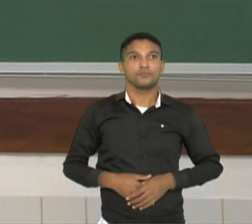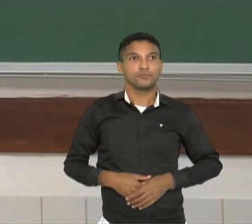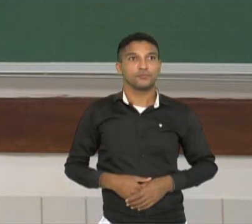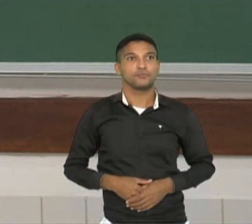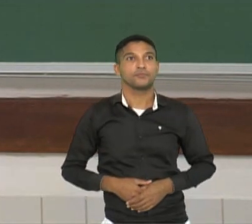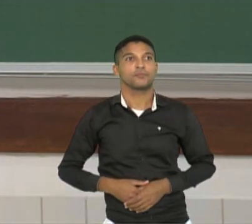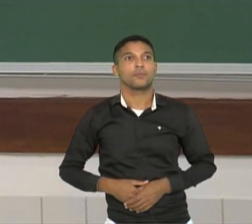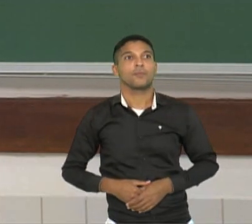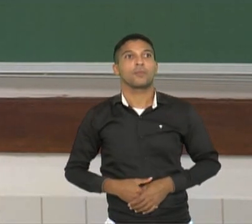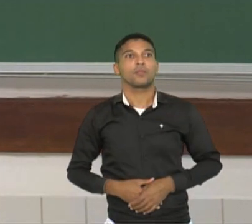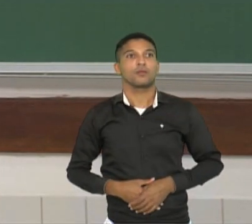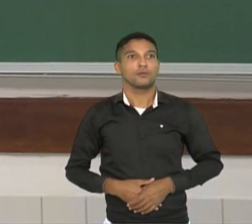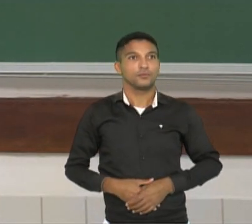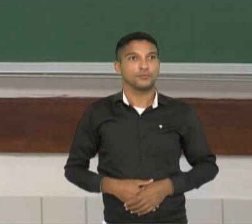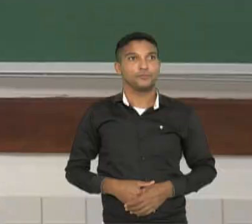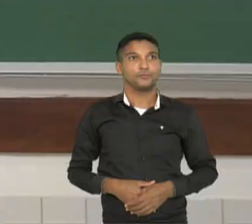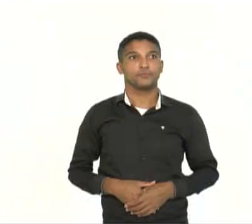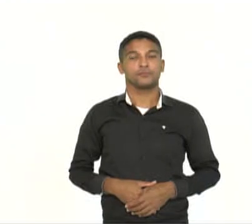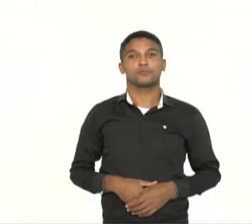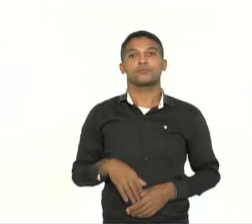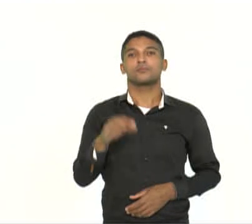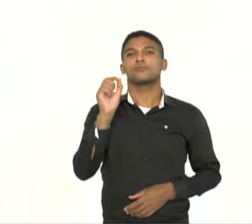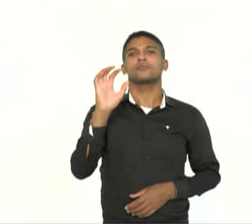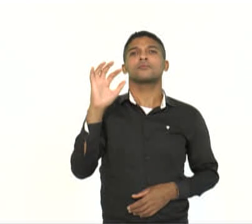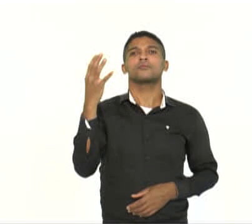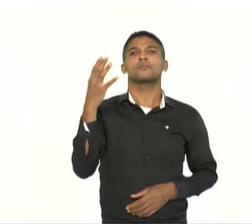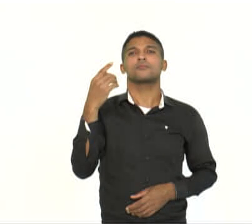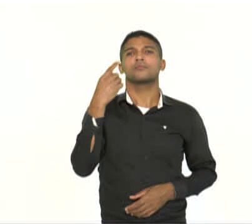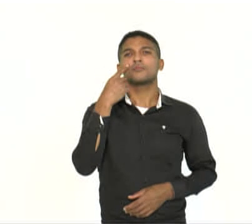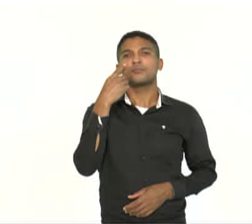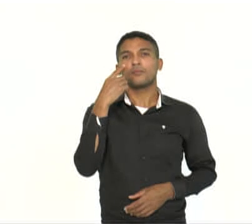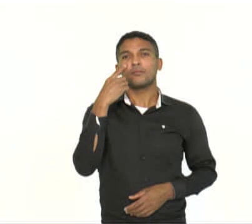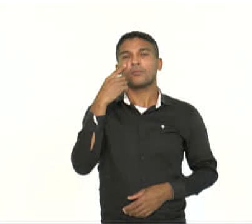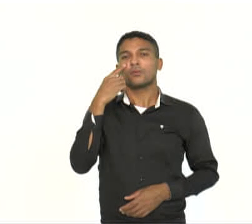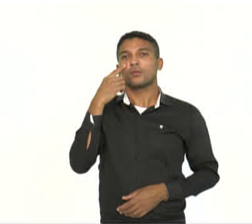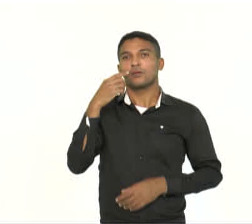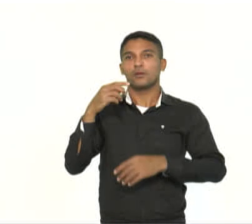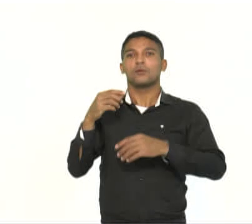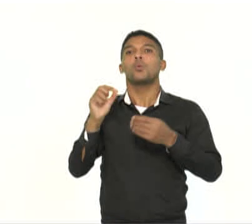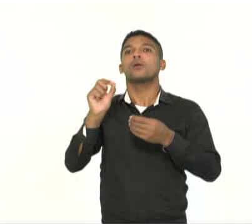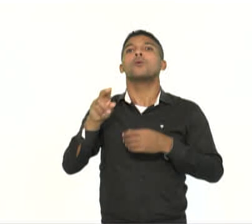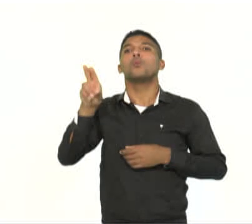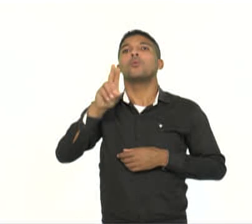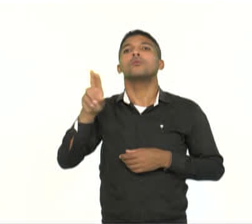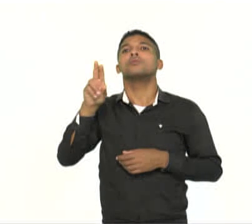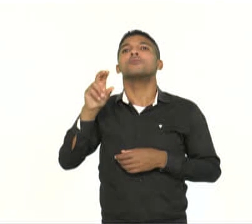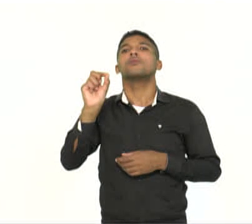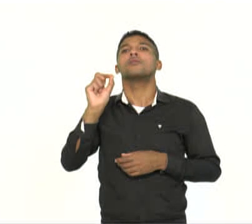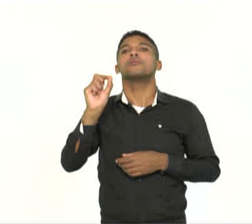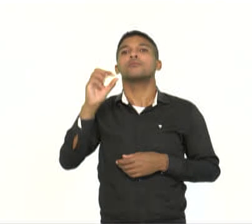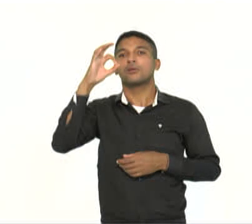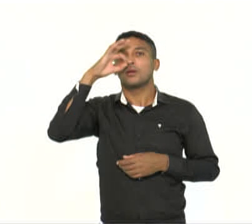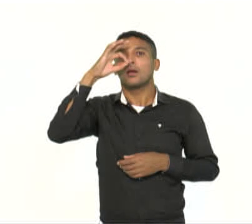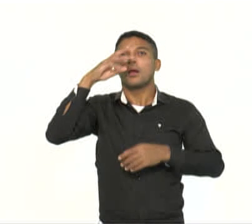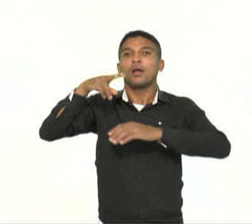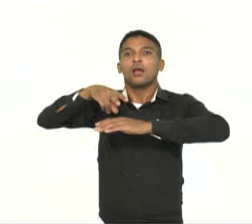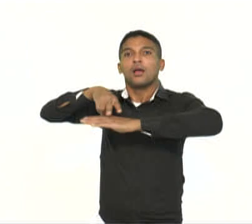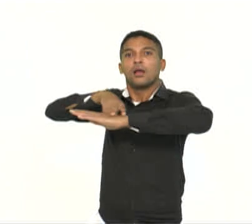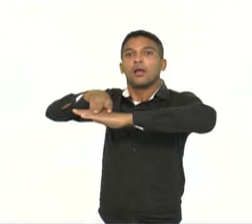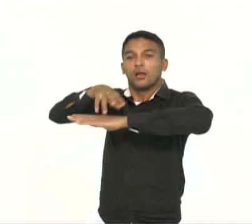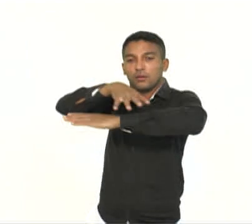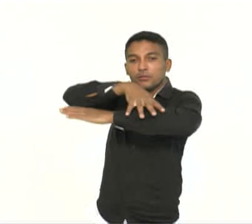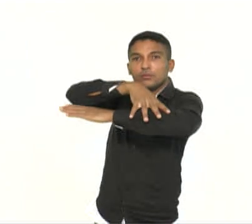E agora aqui, ó, o que acontece nas pradarias? Desenvolvem-se práticas como a pecuária extensiva, a agricultura de soja e do